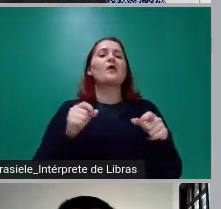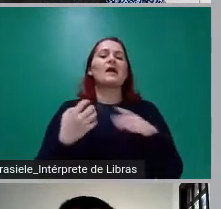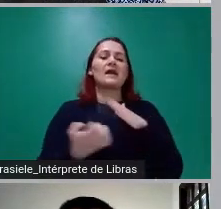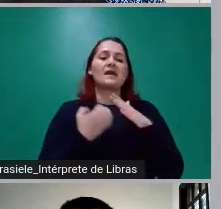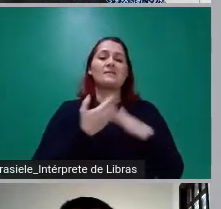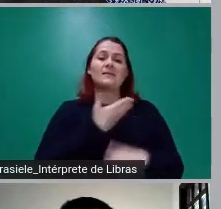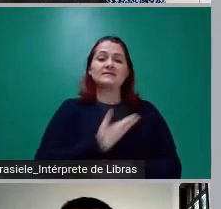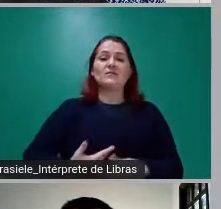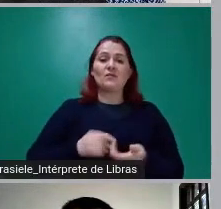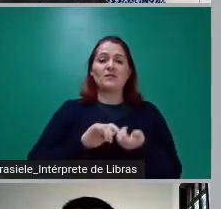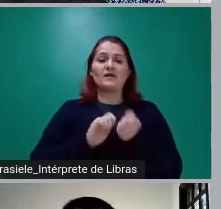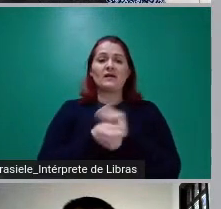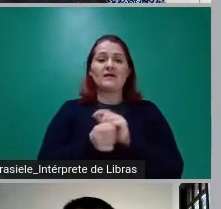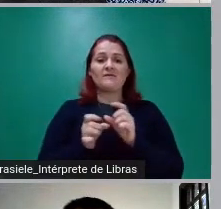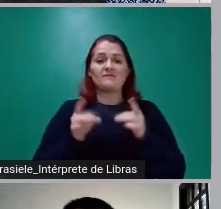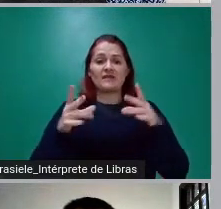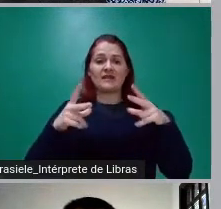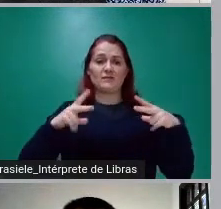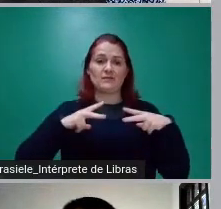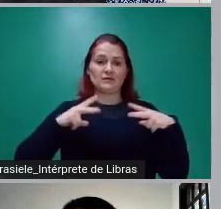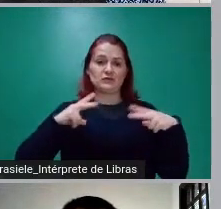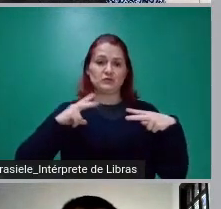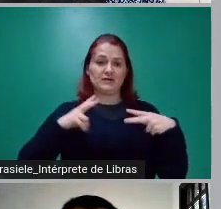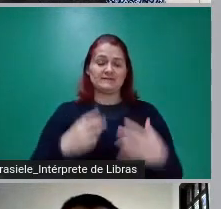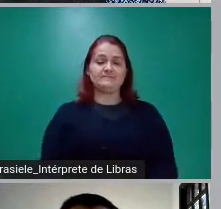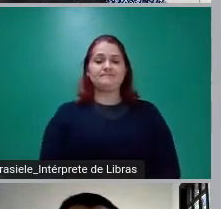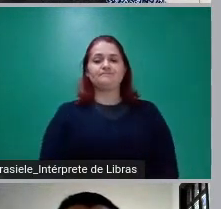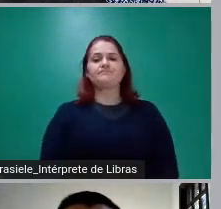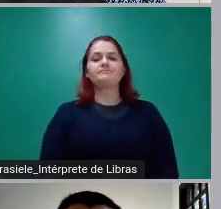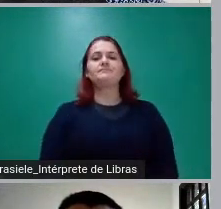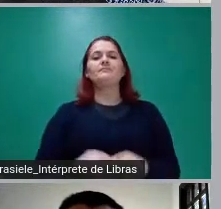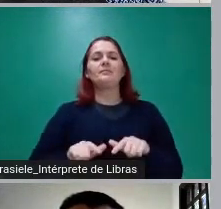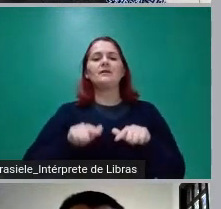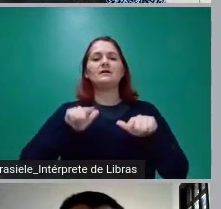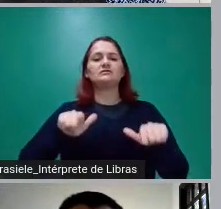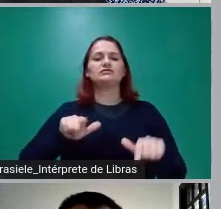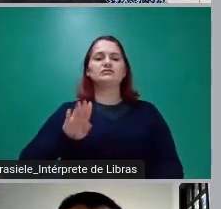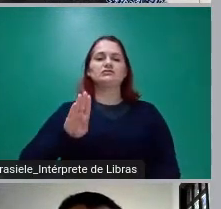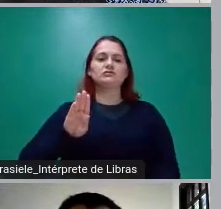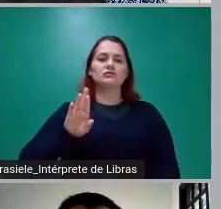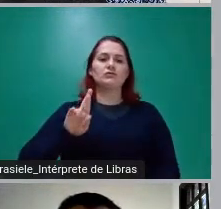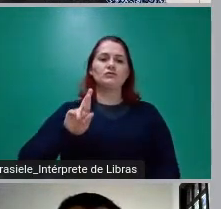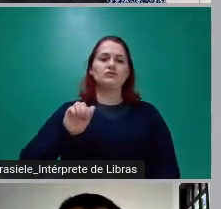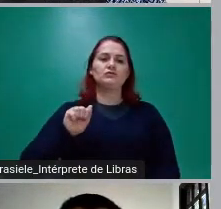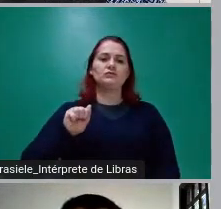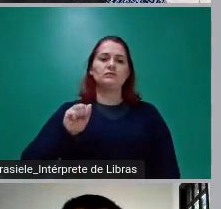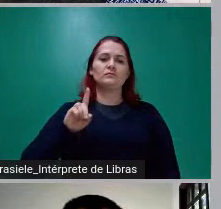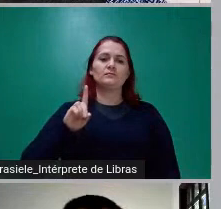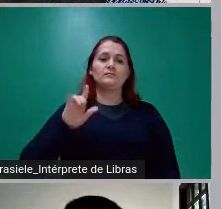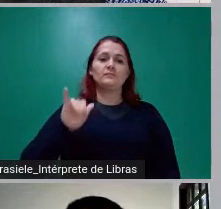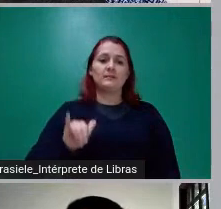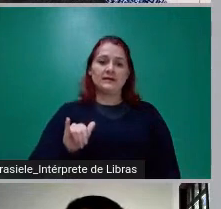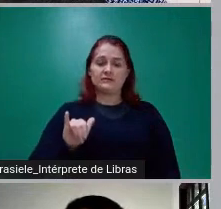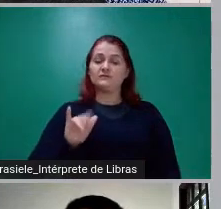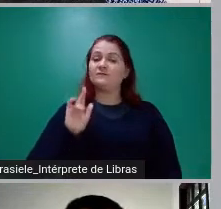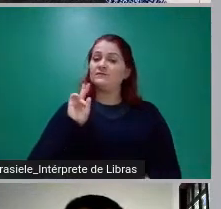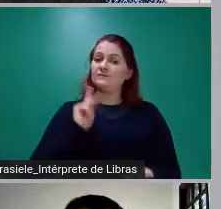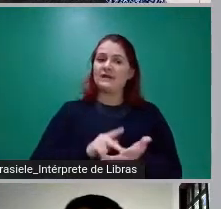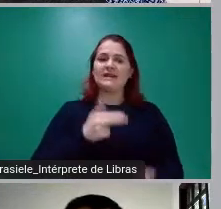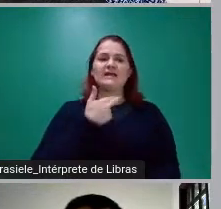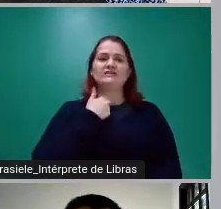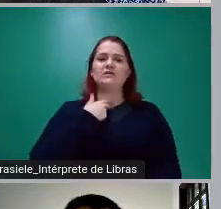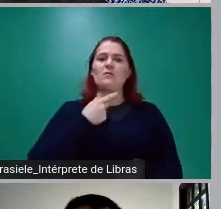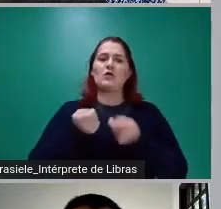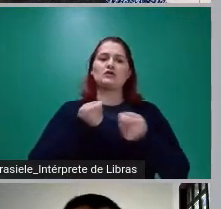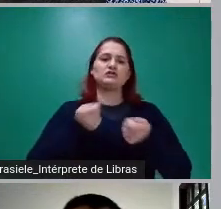Braid, eles têm uma característica bastante específica que eles não poderiam ser negociados em nenhuma bolsa de valores, mercado primário no